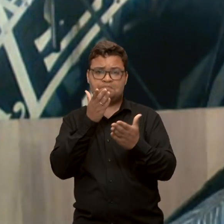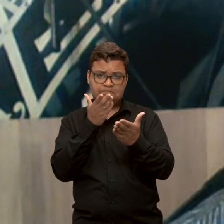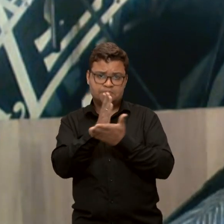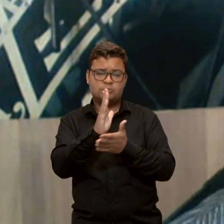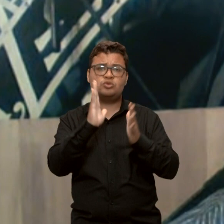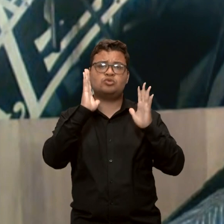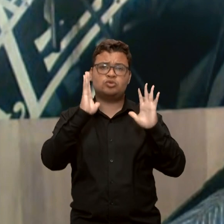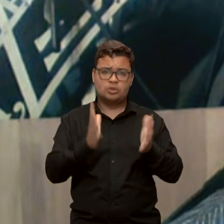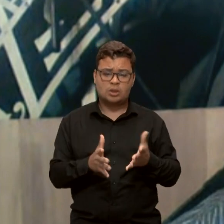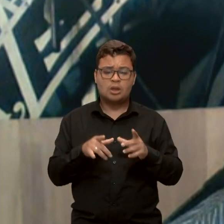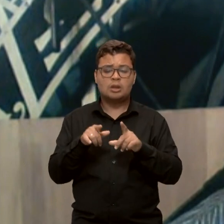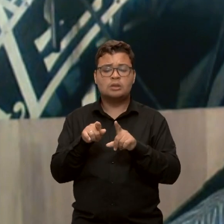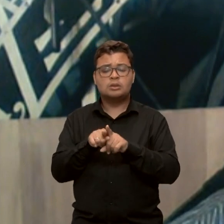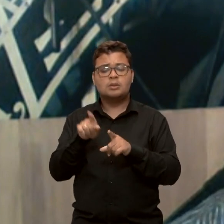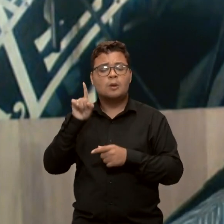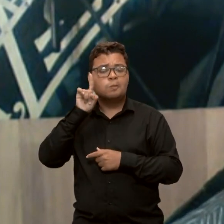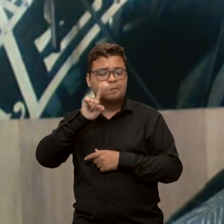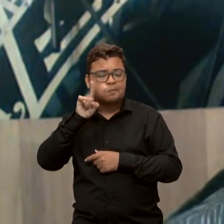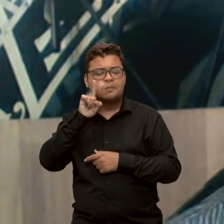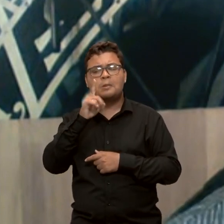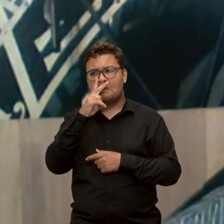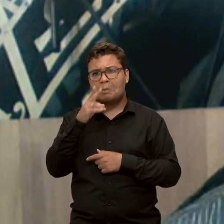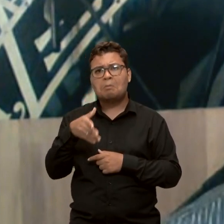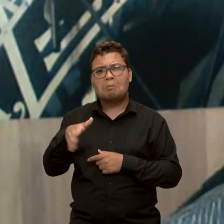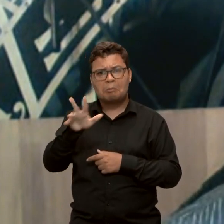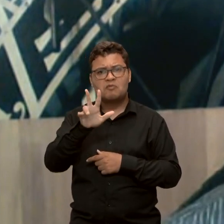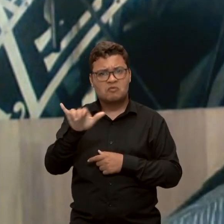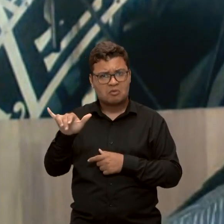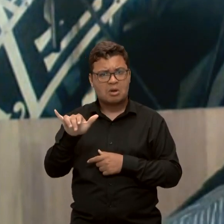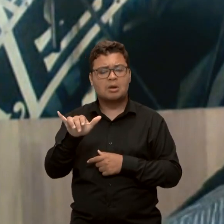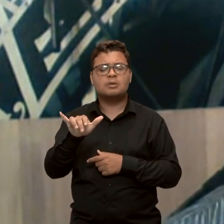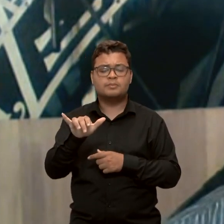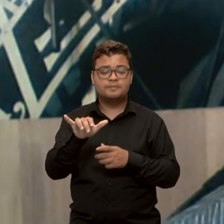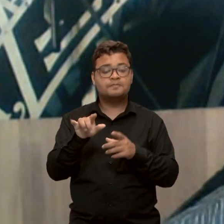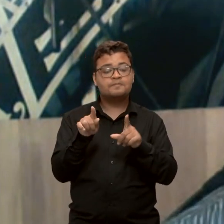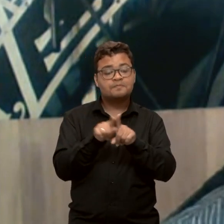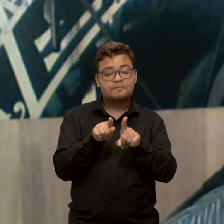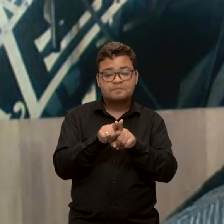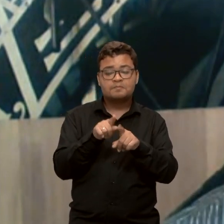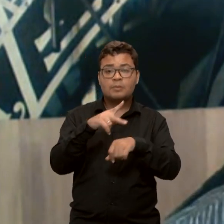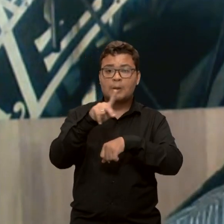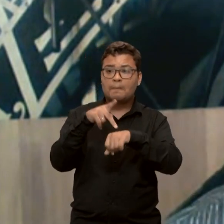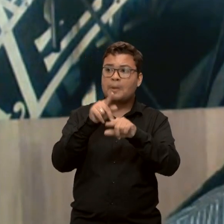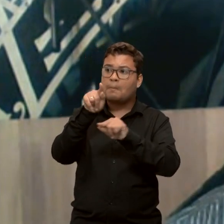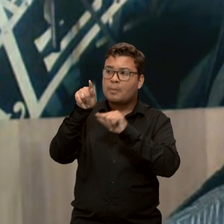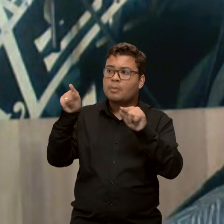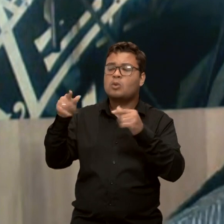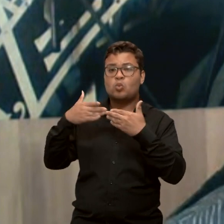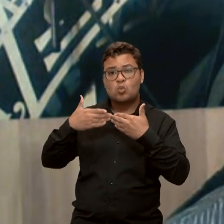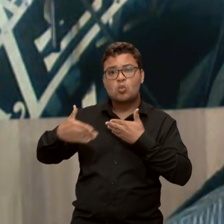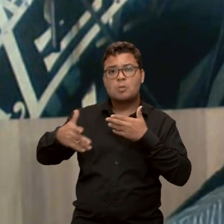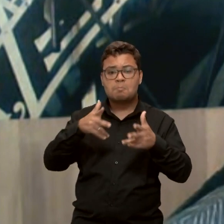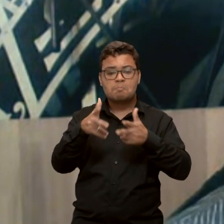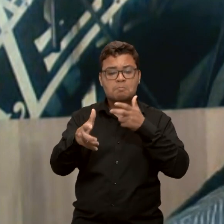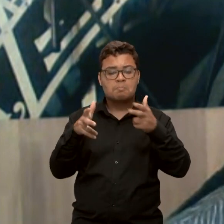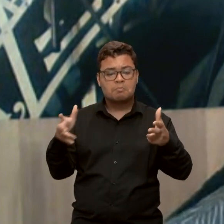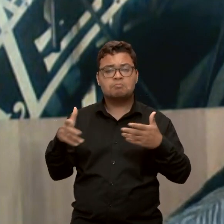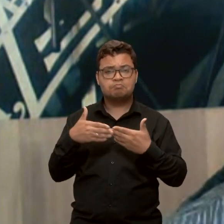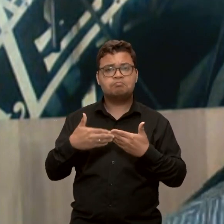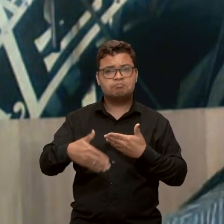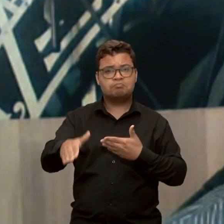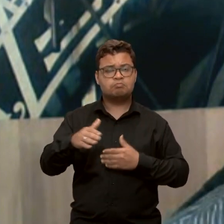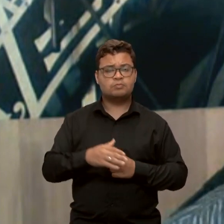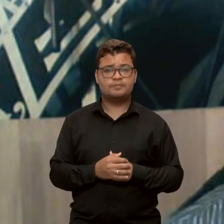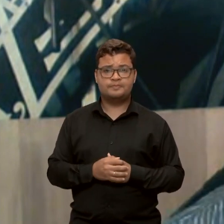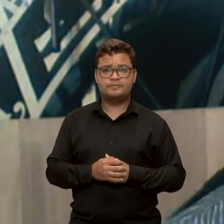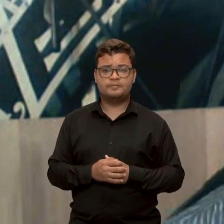estudos com 5 anos de segmento, está hoje em processo de registro em vários locais do mundo. A União